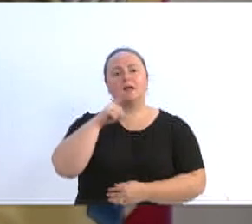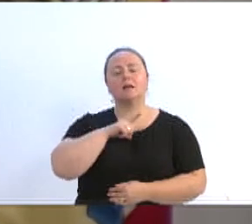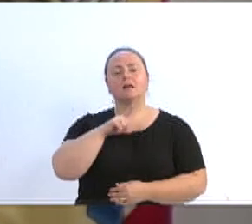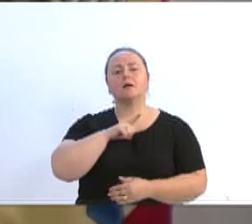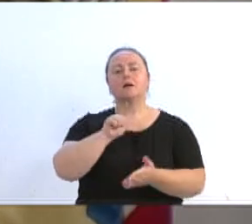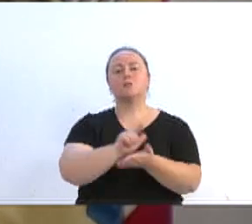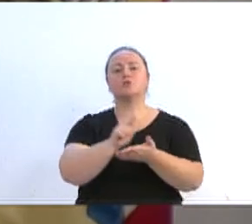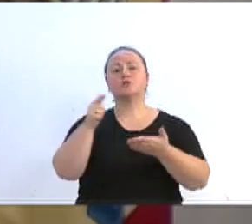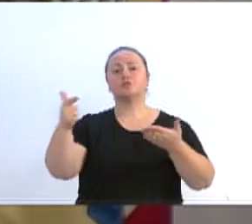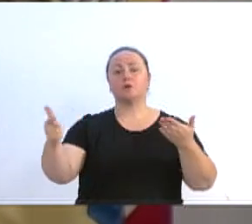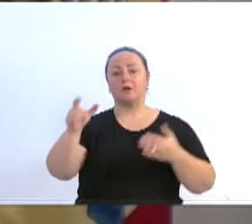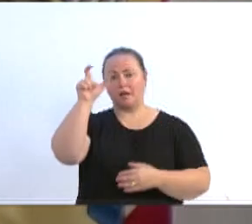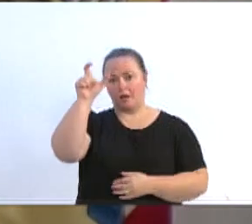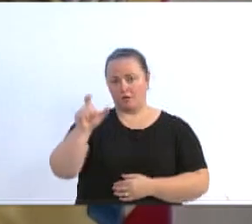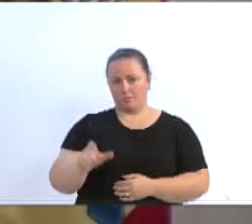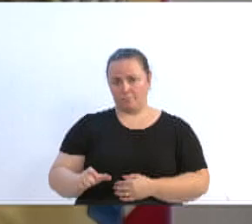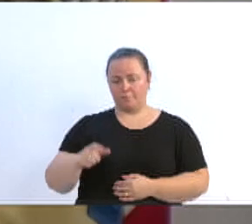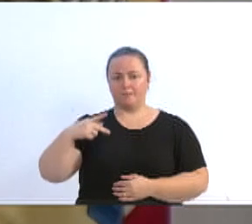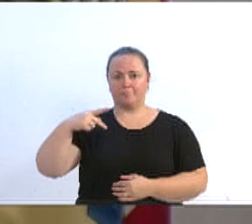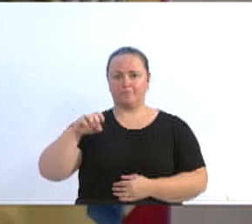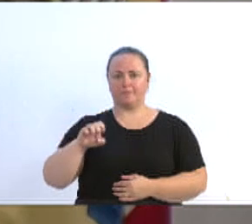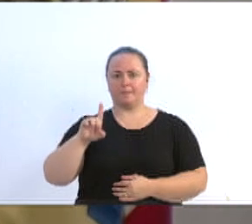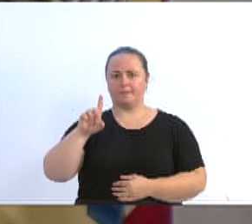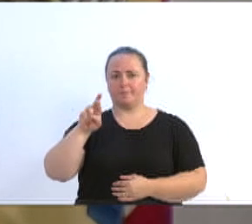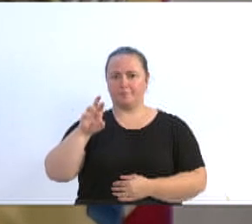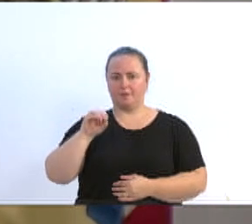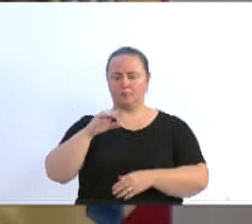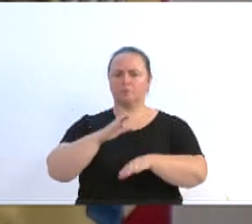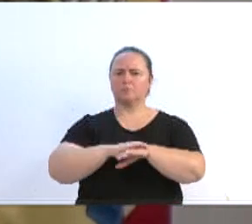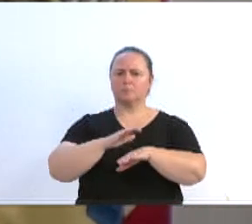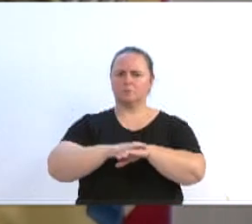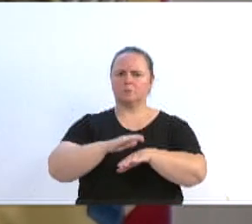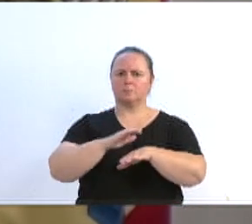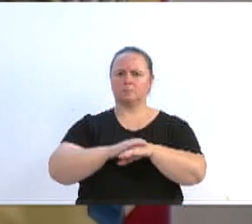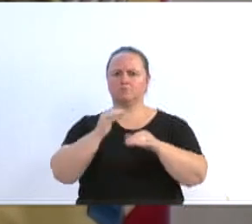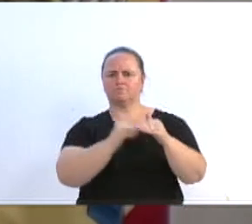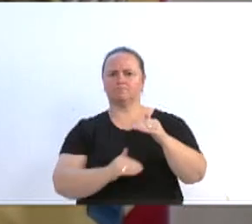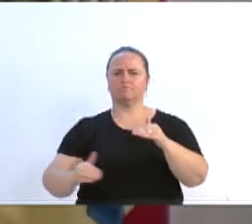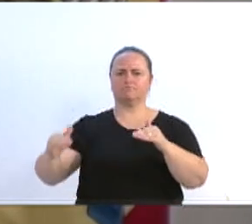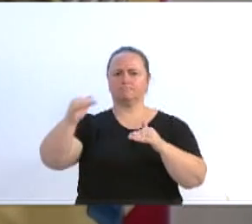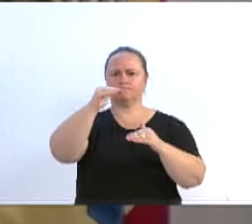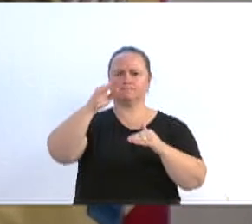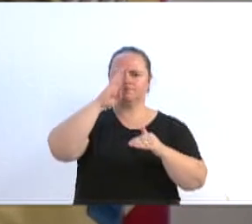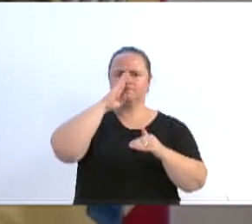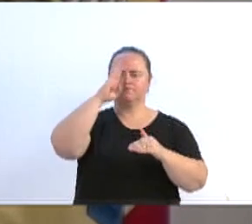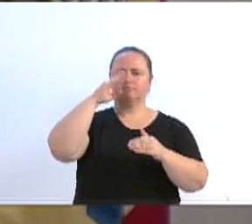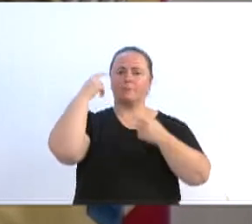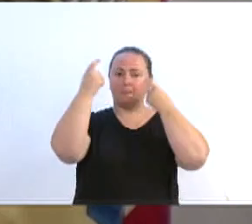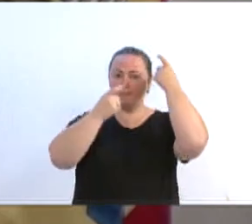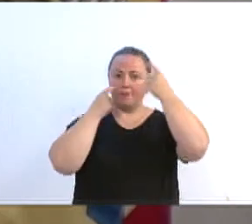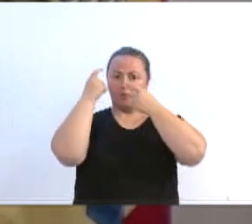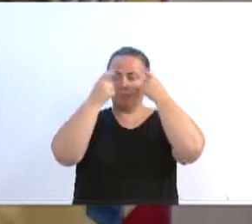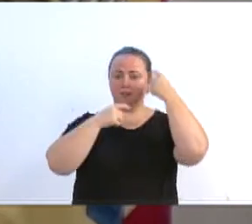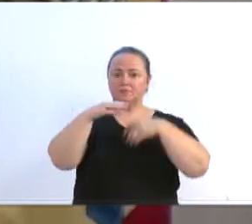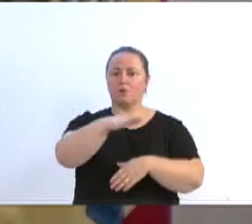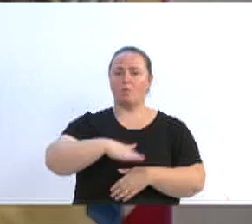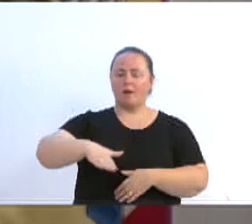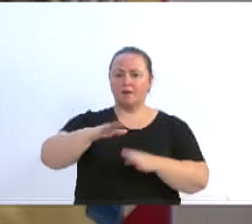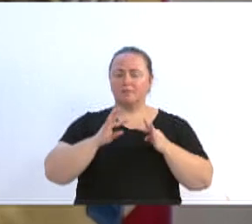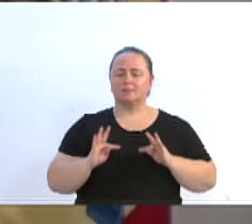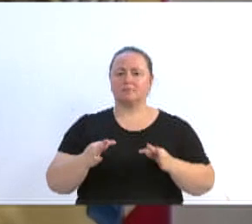Machado. E fala o seguinte: mão de obra no topo das preocupações do setor de tecnologia da